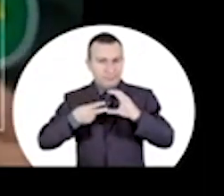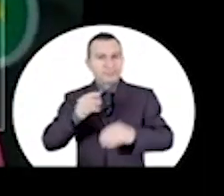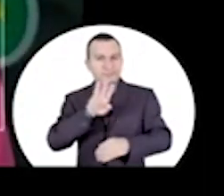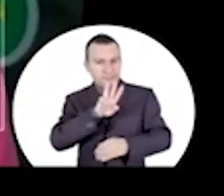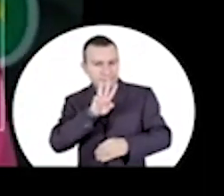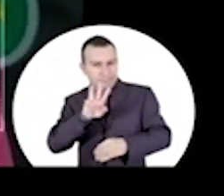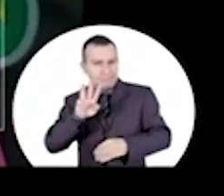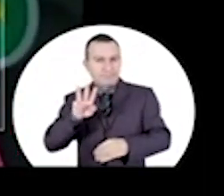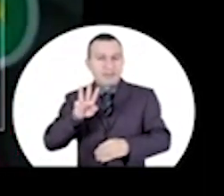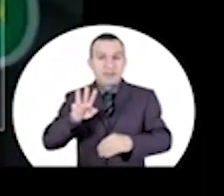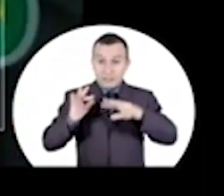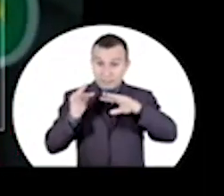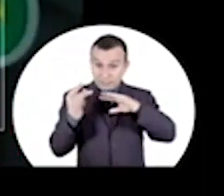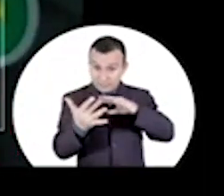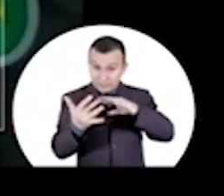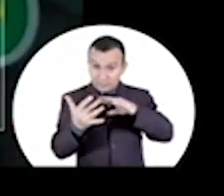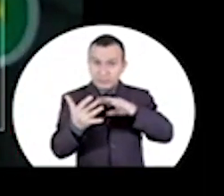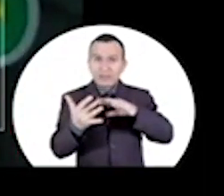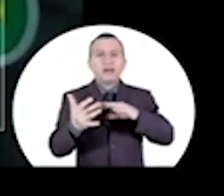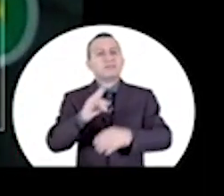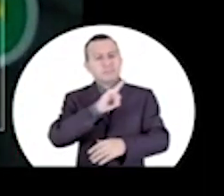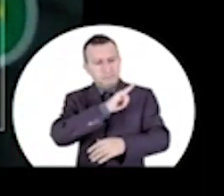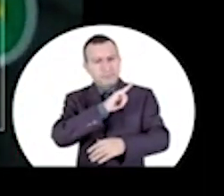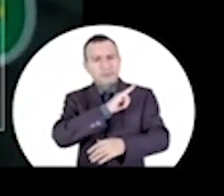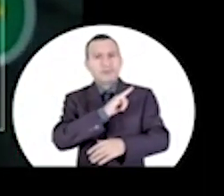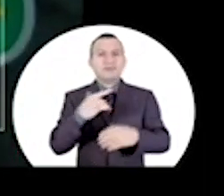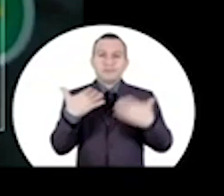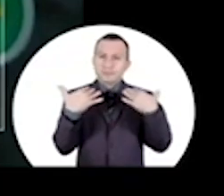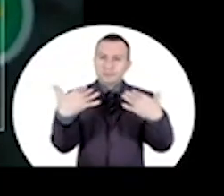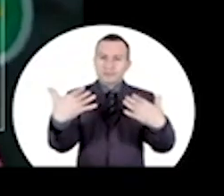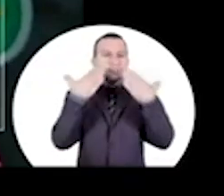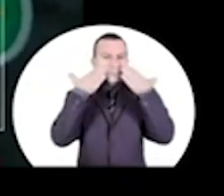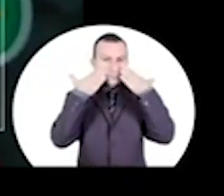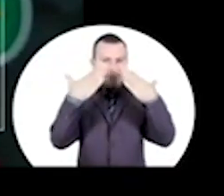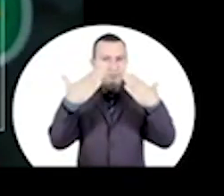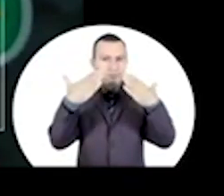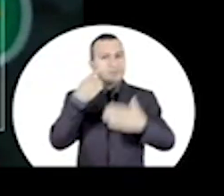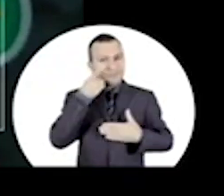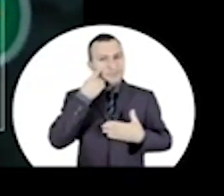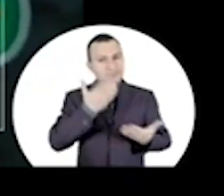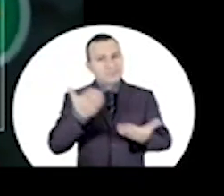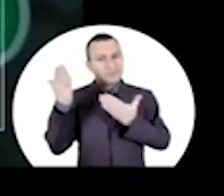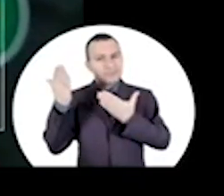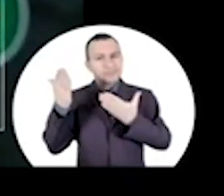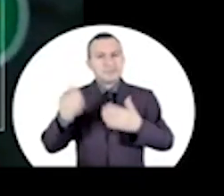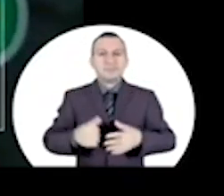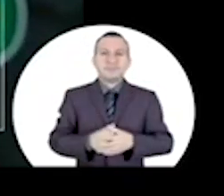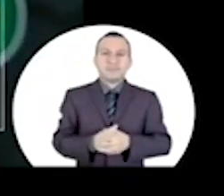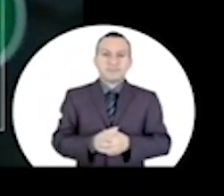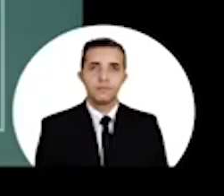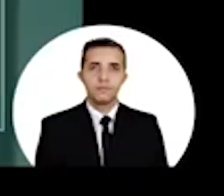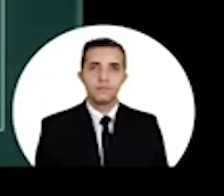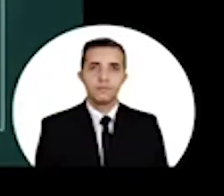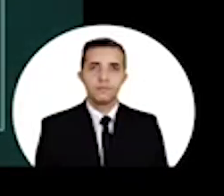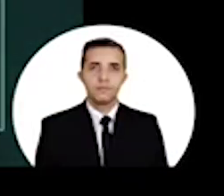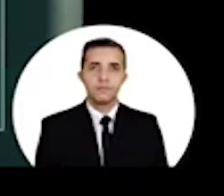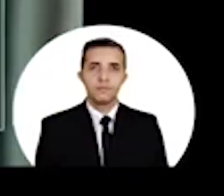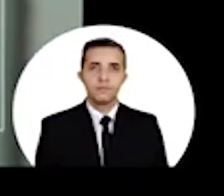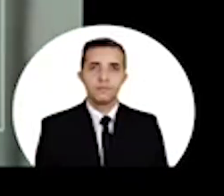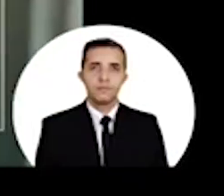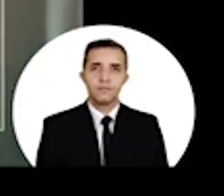assistir a outras audiências ao vivo na internet. Acesse o site e nos siga aqui nas redes sociais.